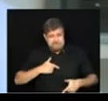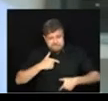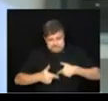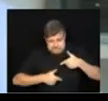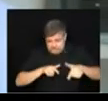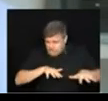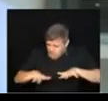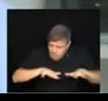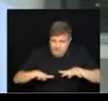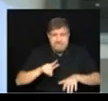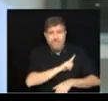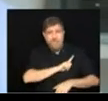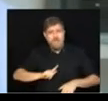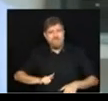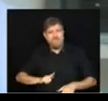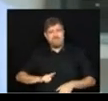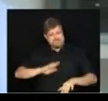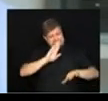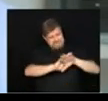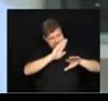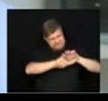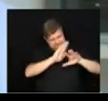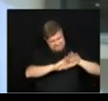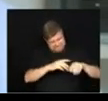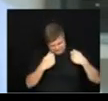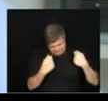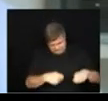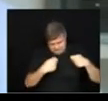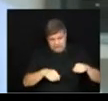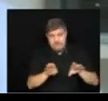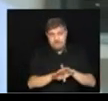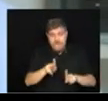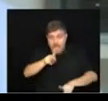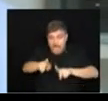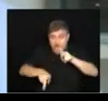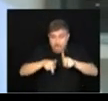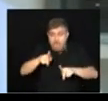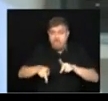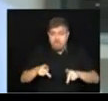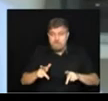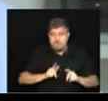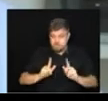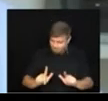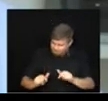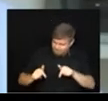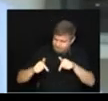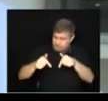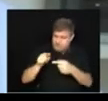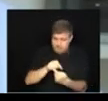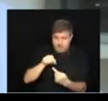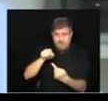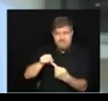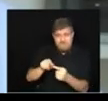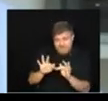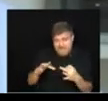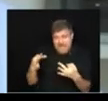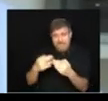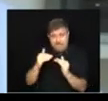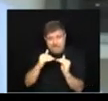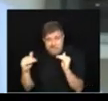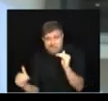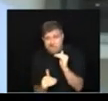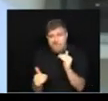dos governantes, há uma necessidade da própria população para justamente atender a essas famílias